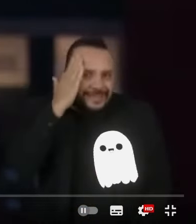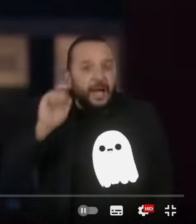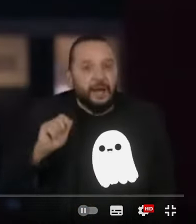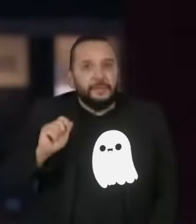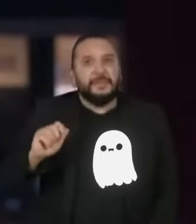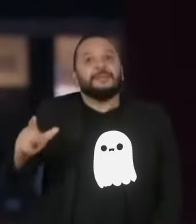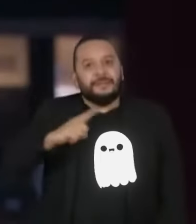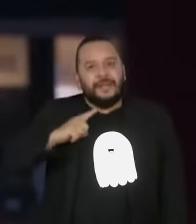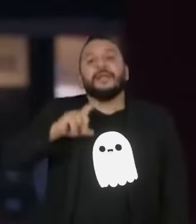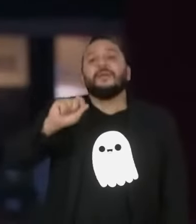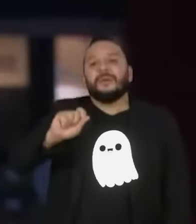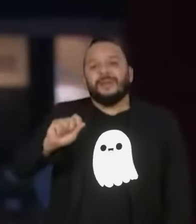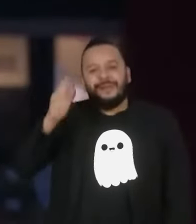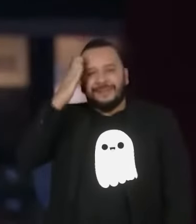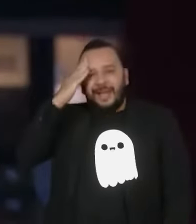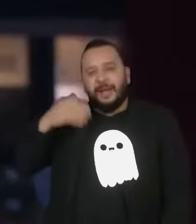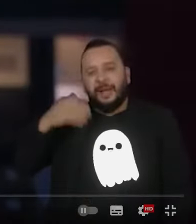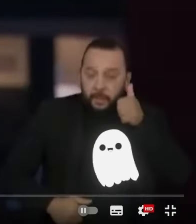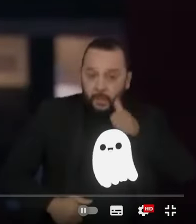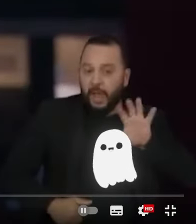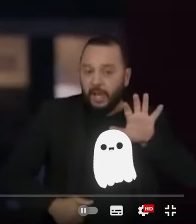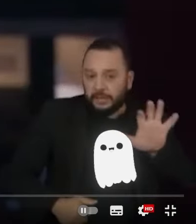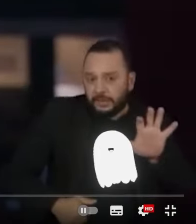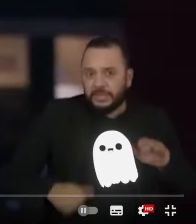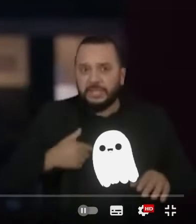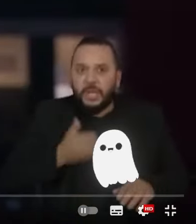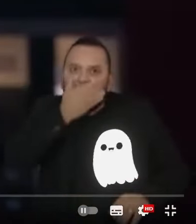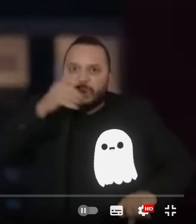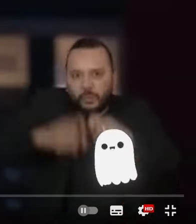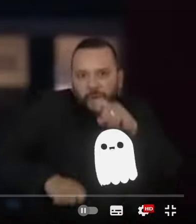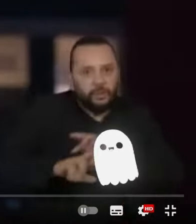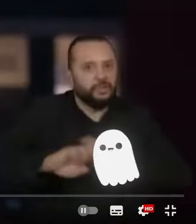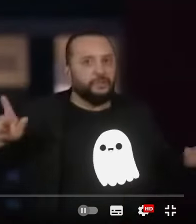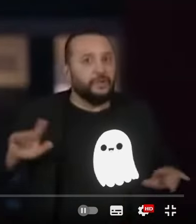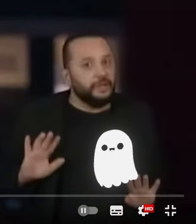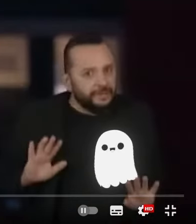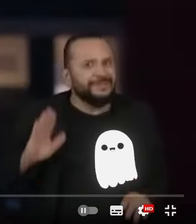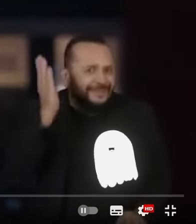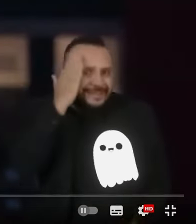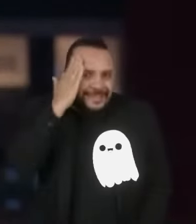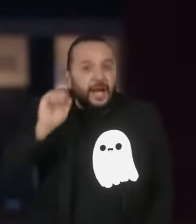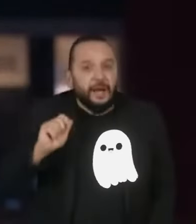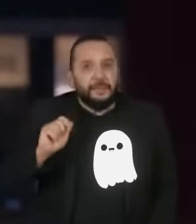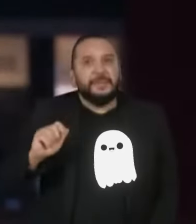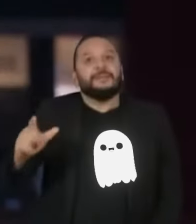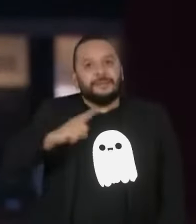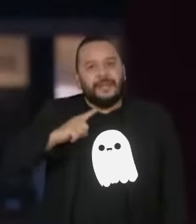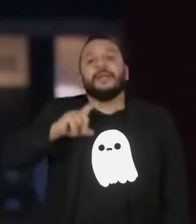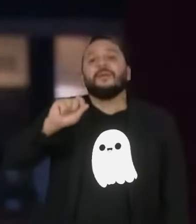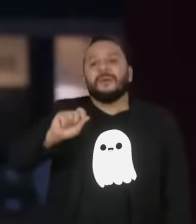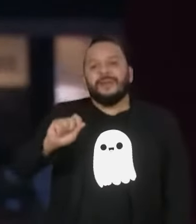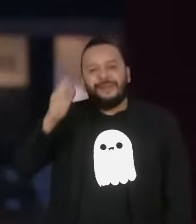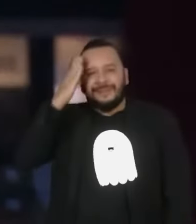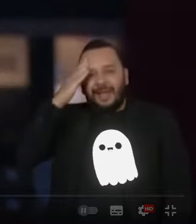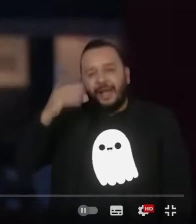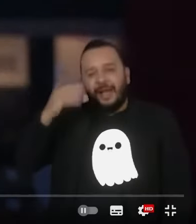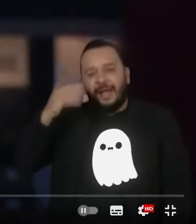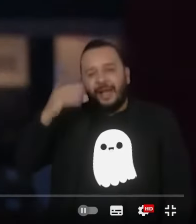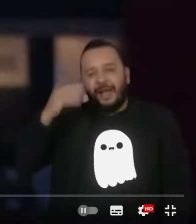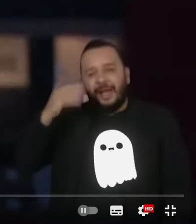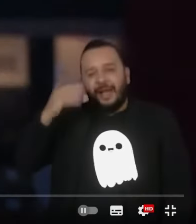só. E tá aqui. Alguém que o quê? Né? Sabe o que eu tô falando, né? Tem alguém aqui que é Jack. E tá